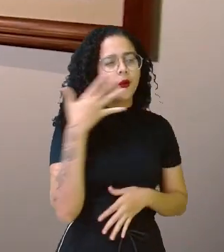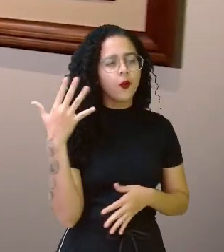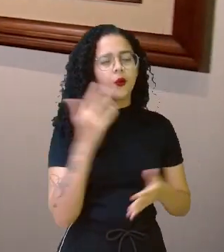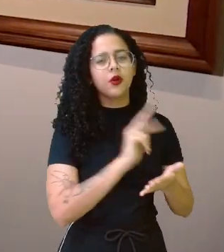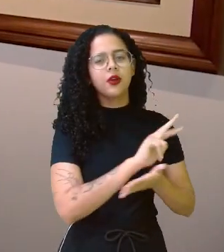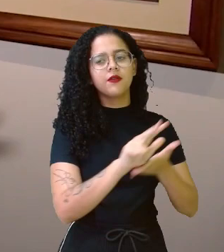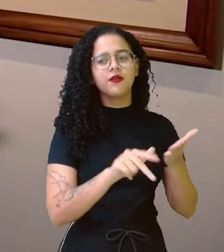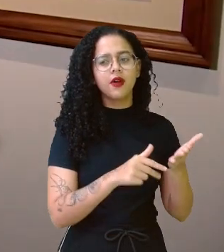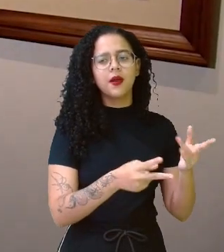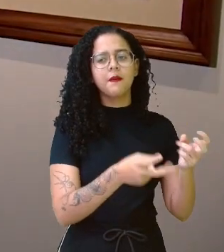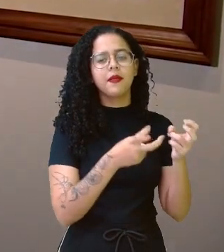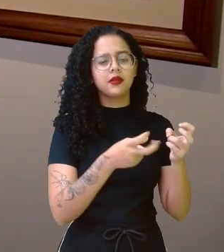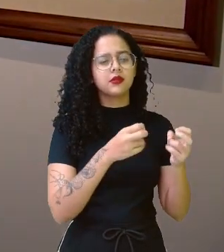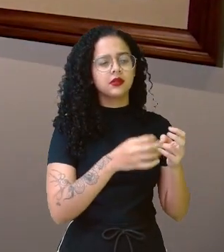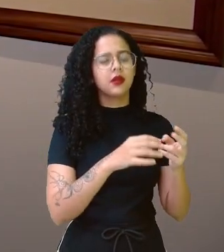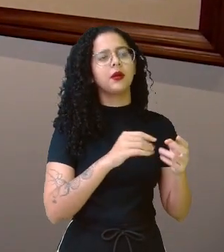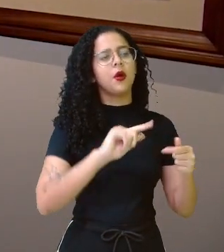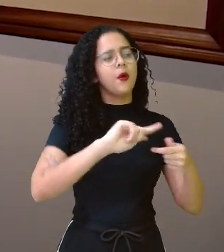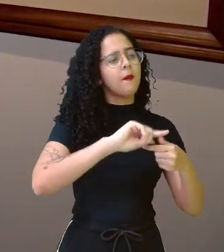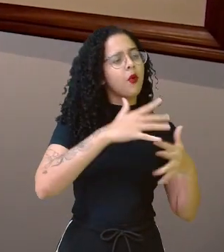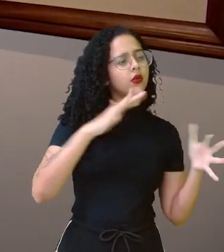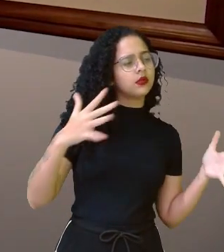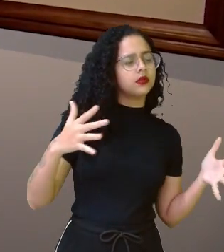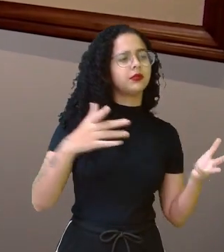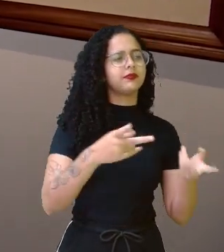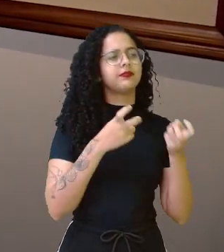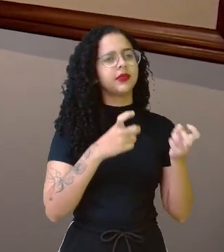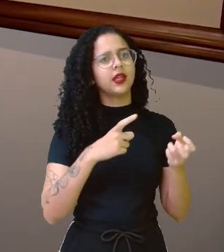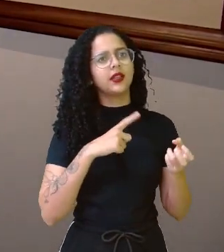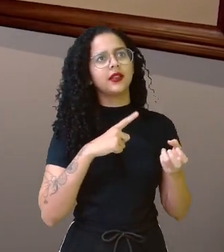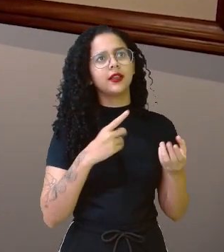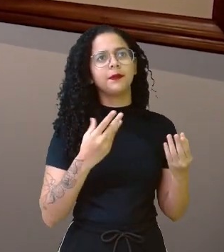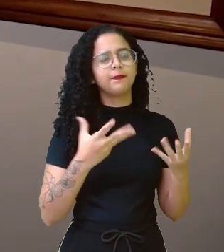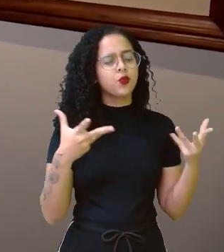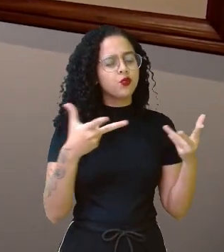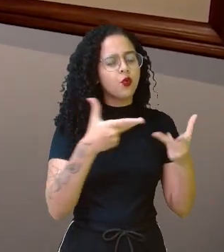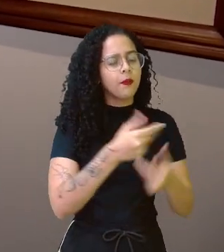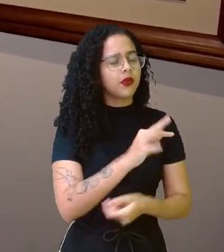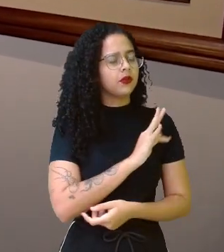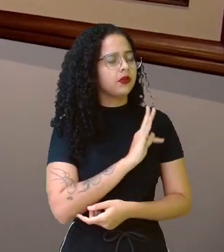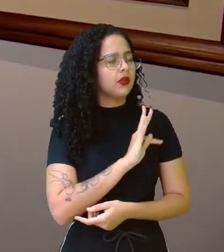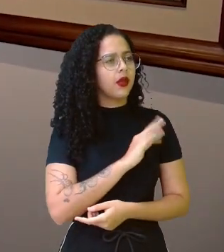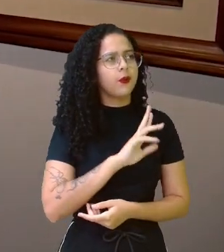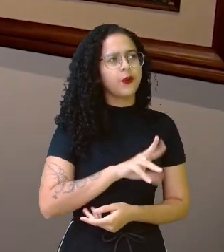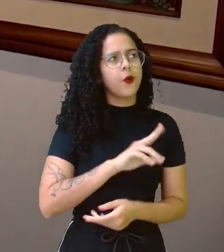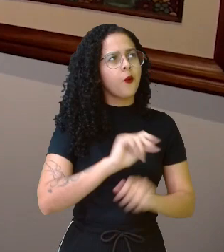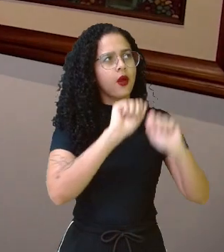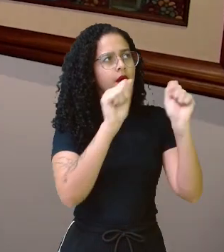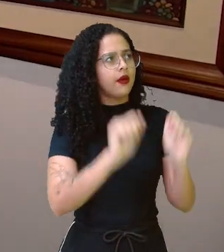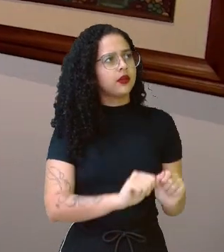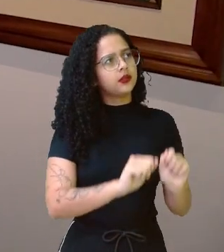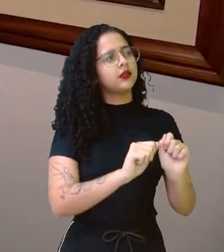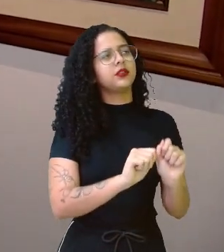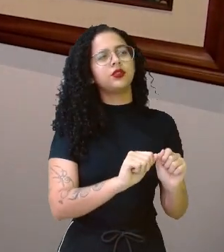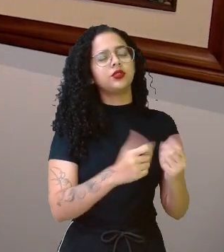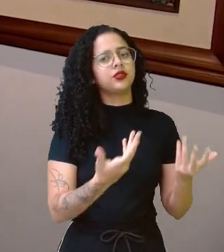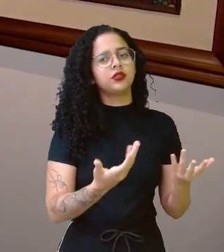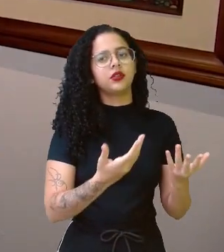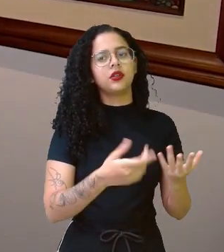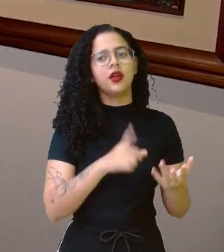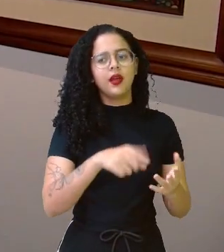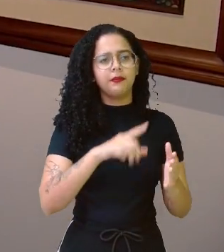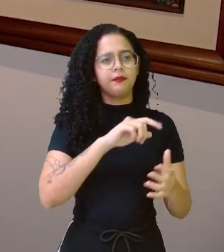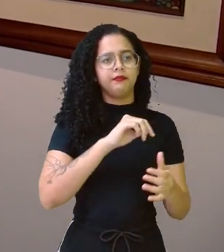mesmo o modernismo aí, que a gente vê que ele tem um domínio técnico, né? Sim. Ele não é um artista naif, ele é um